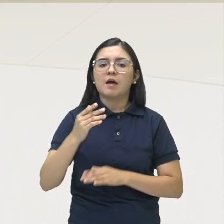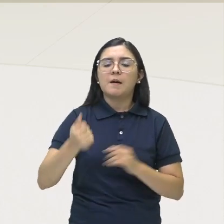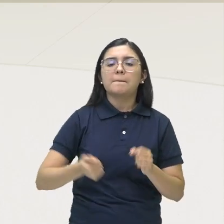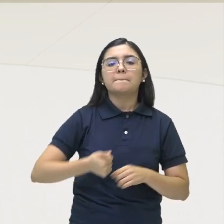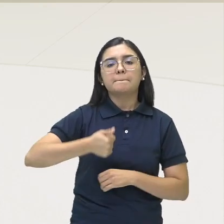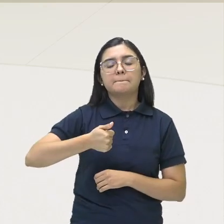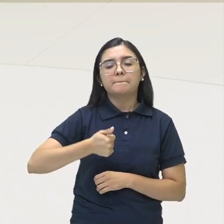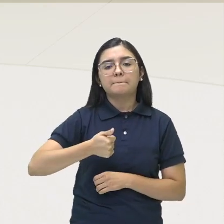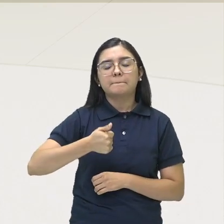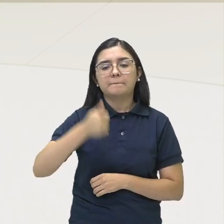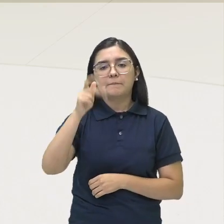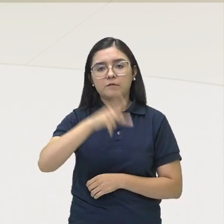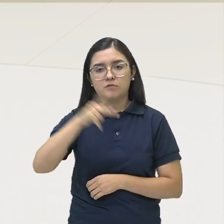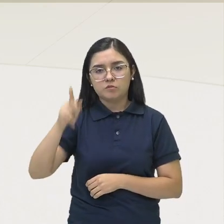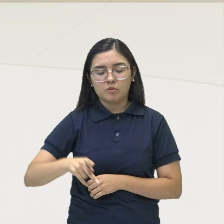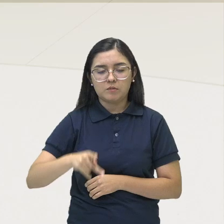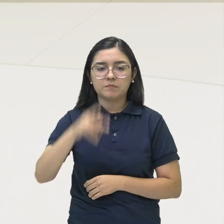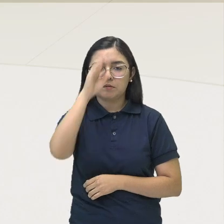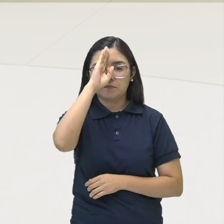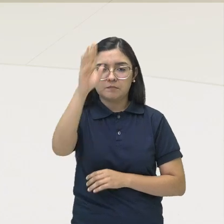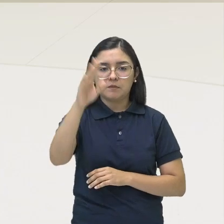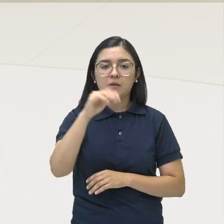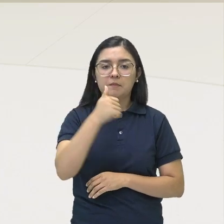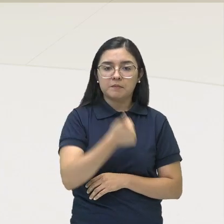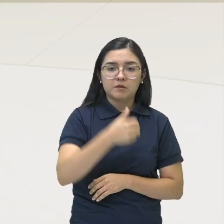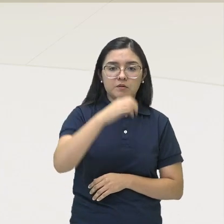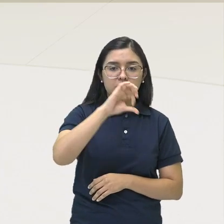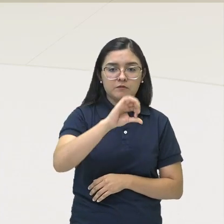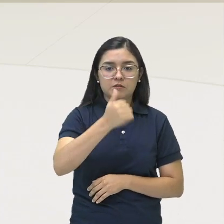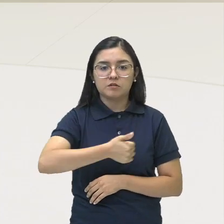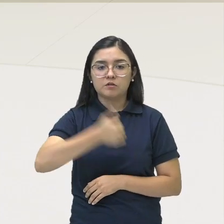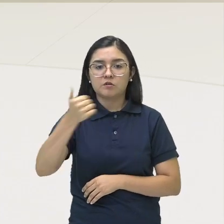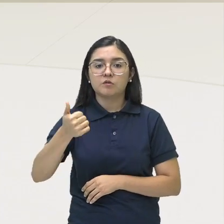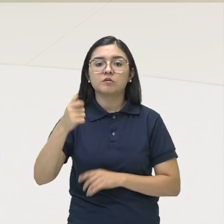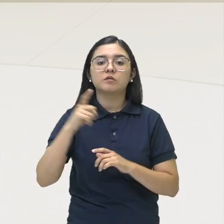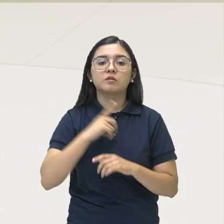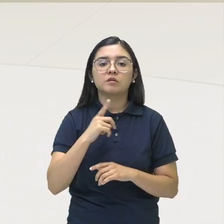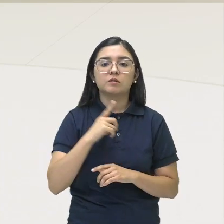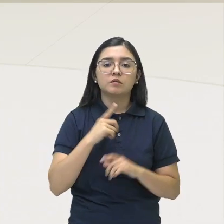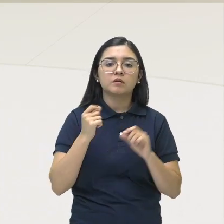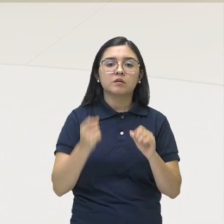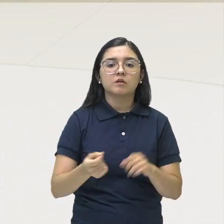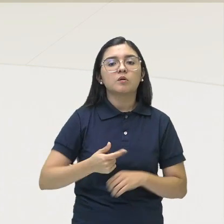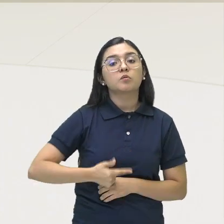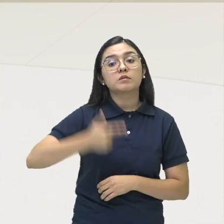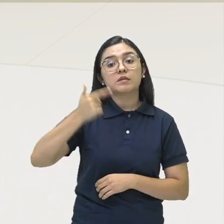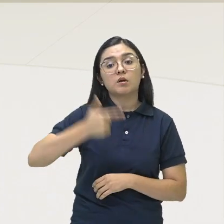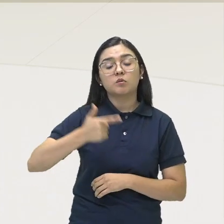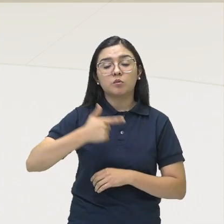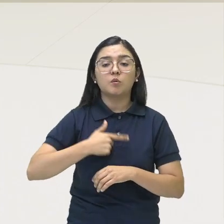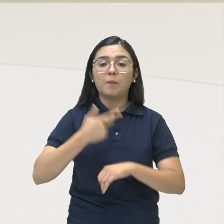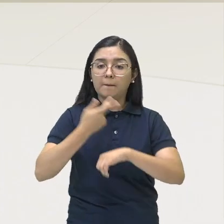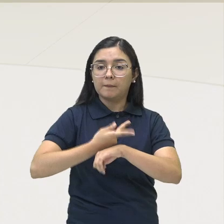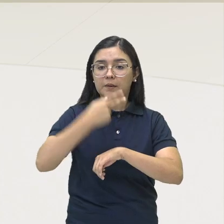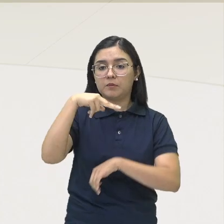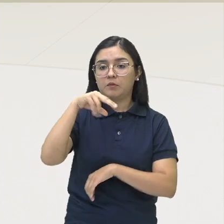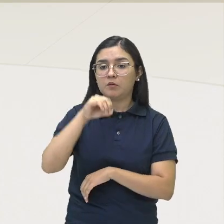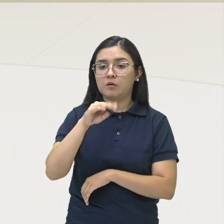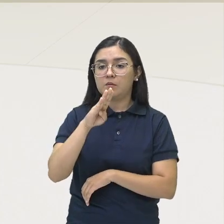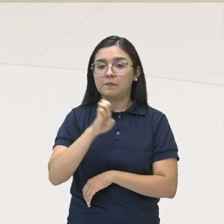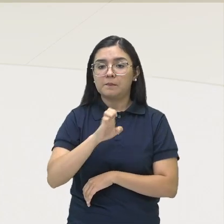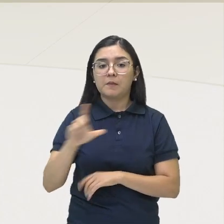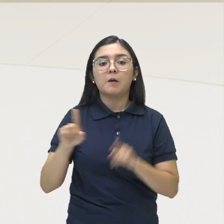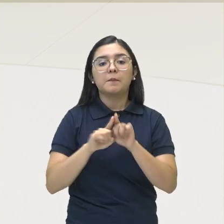lá naquela universidade, em 1911, ela foi agraciada com o seu segundo prêmio Nobel, dessa vez